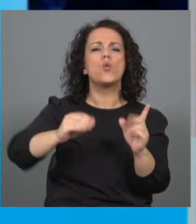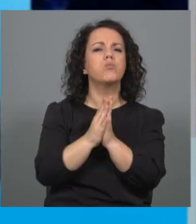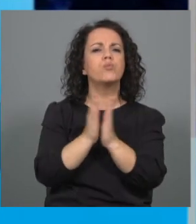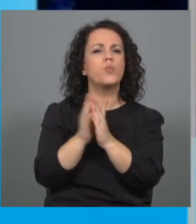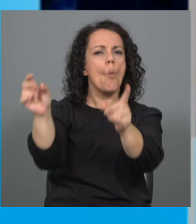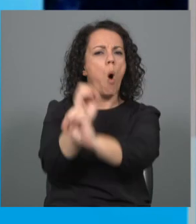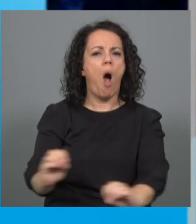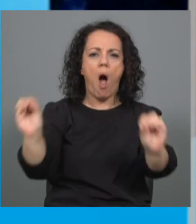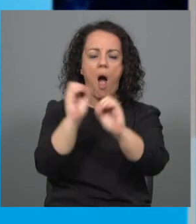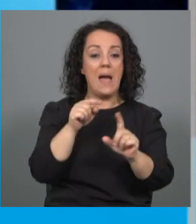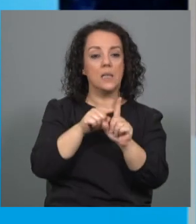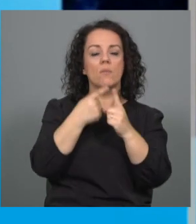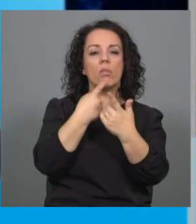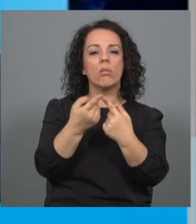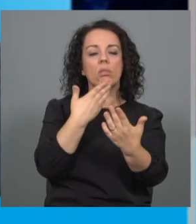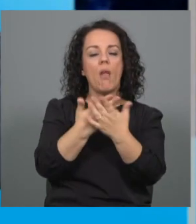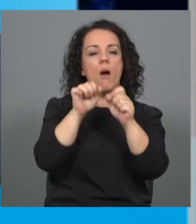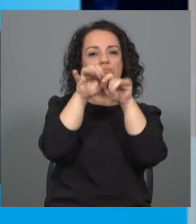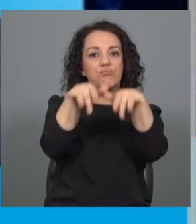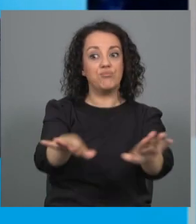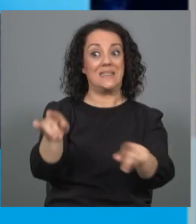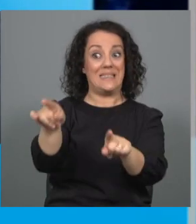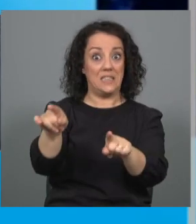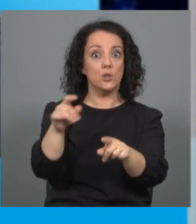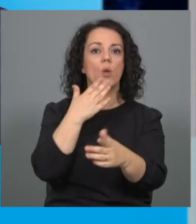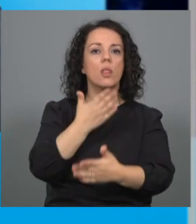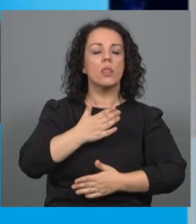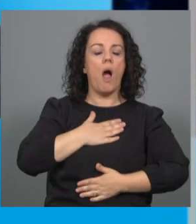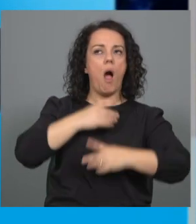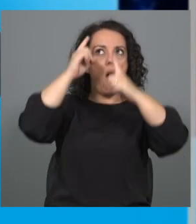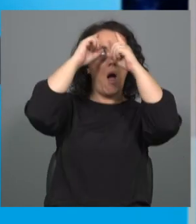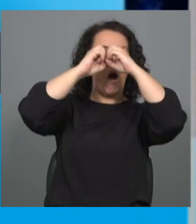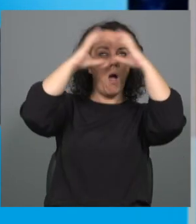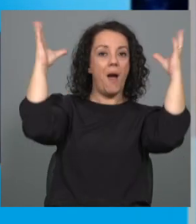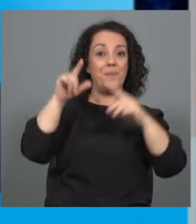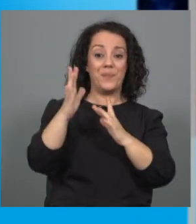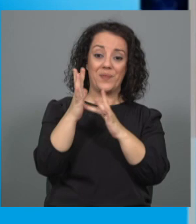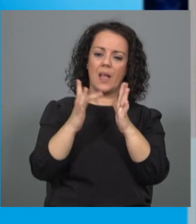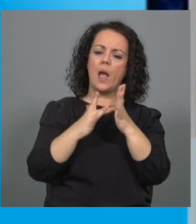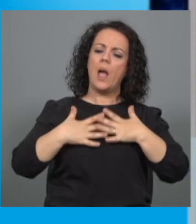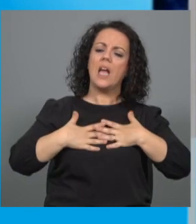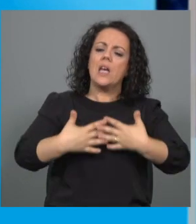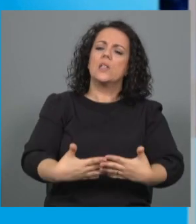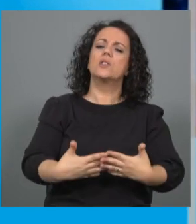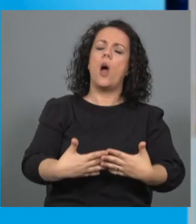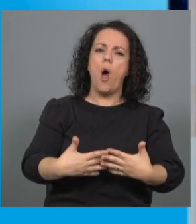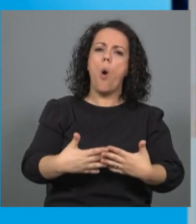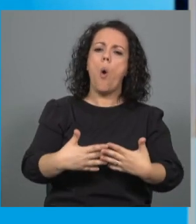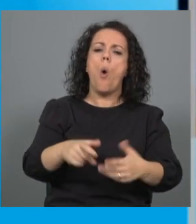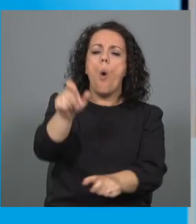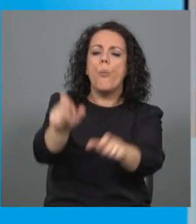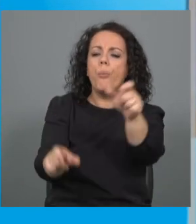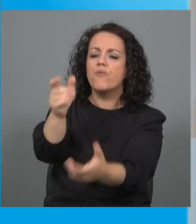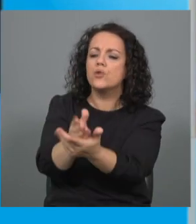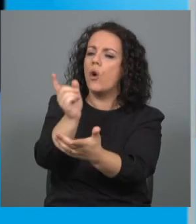de nós, na sua estrutura, em perceber que a palavra de Deus não se confina, portanto, o cristianismo não se confina a um povo em concreto, mas